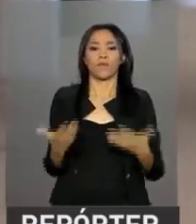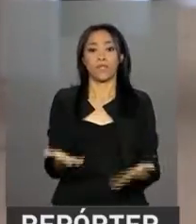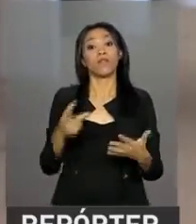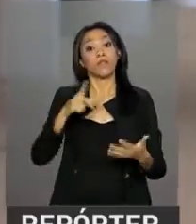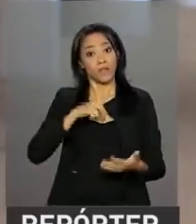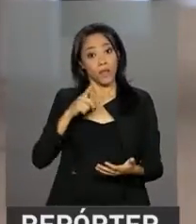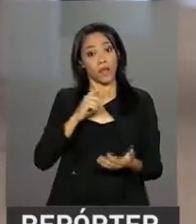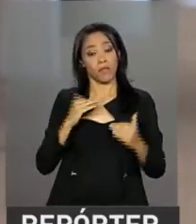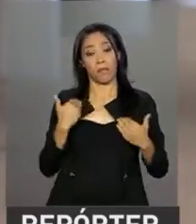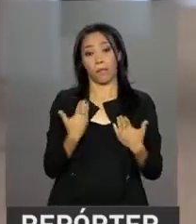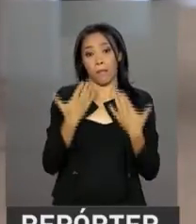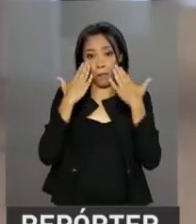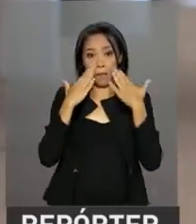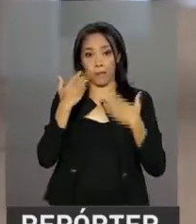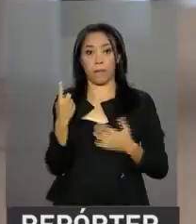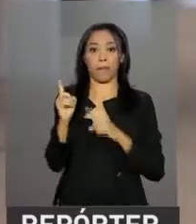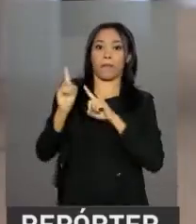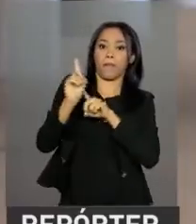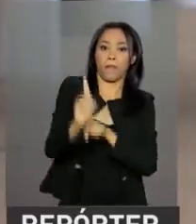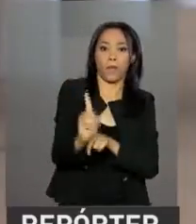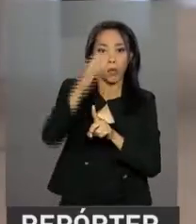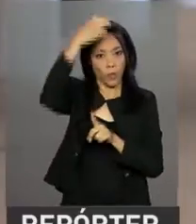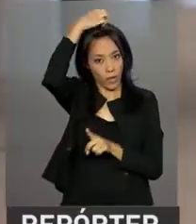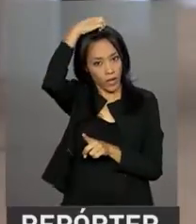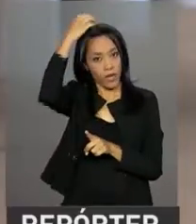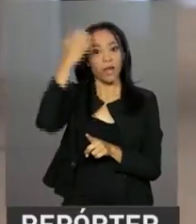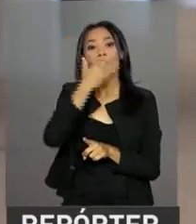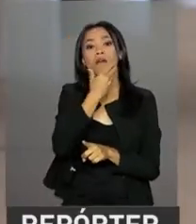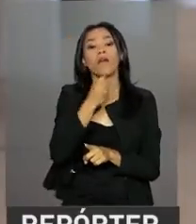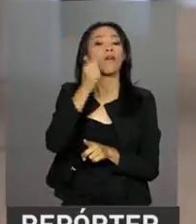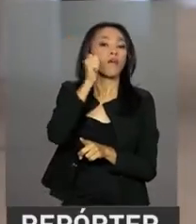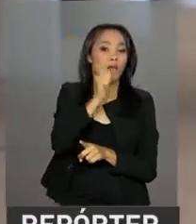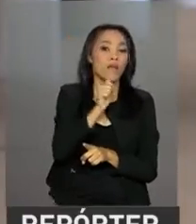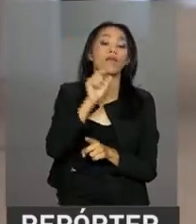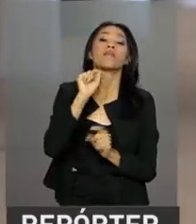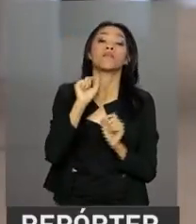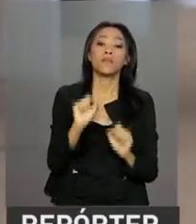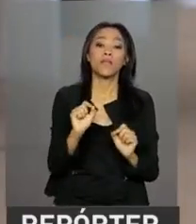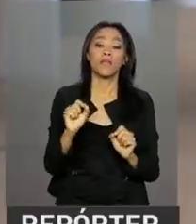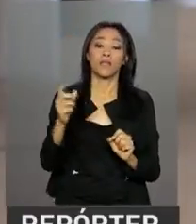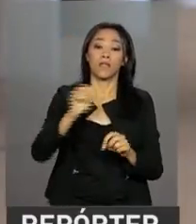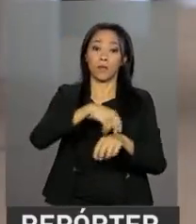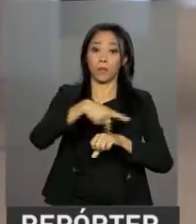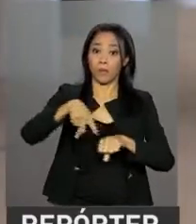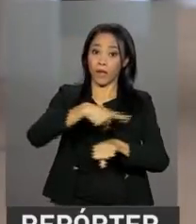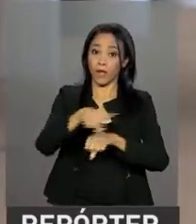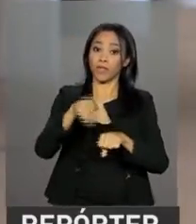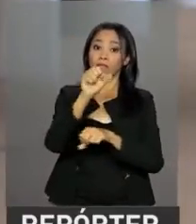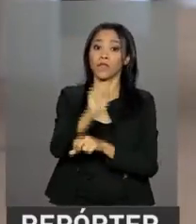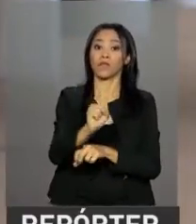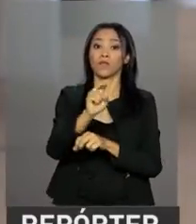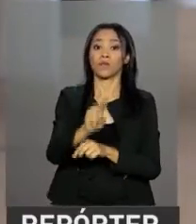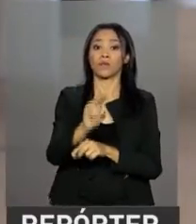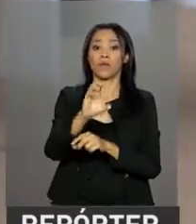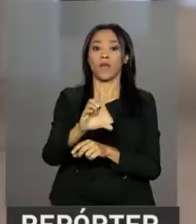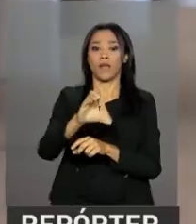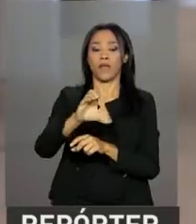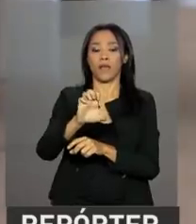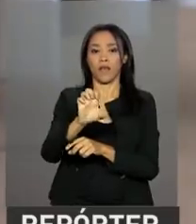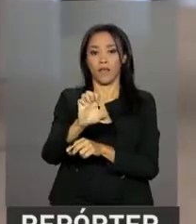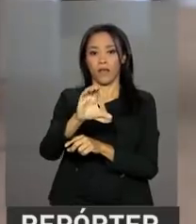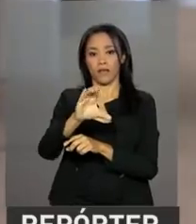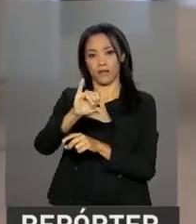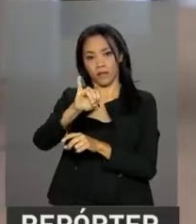rei e da rainha da suécia que estão aqui no brasil esse evento é uma iniciativa sueca foi fundado o evento pela